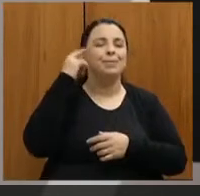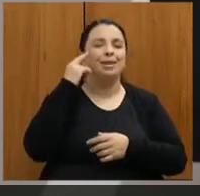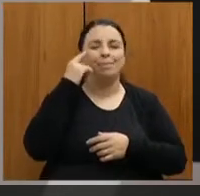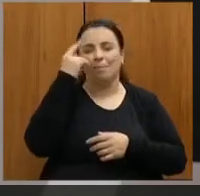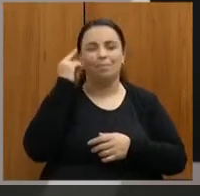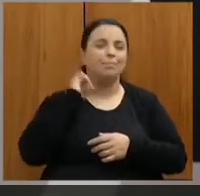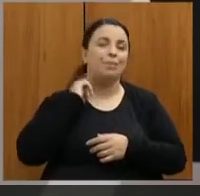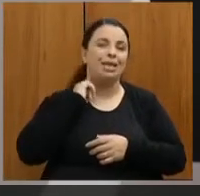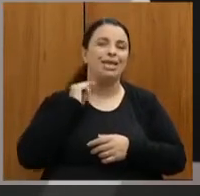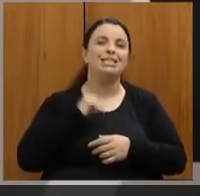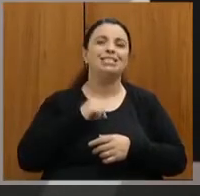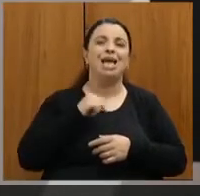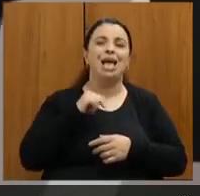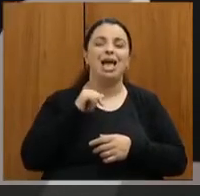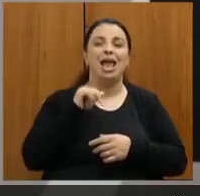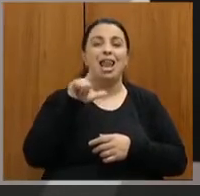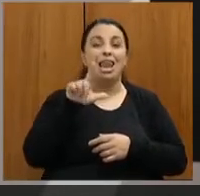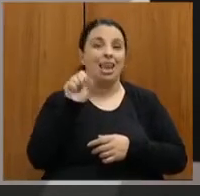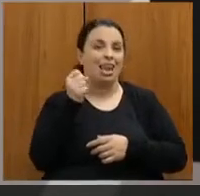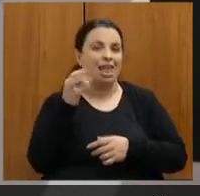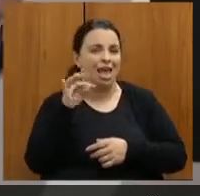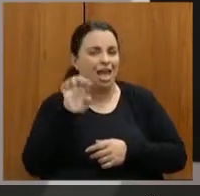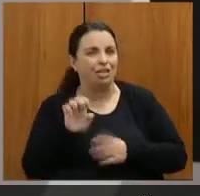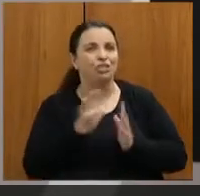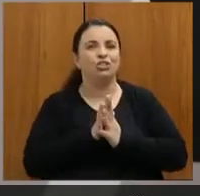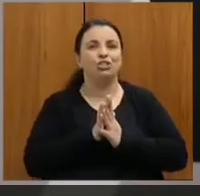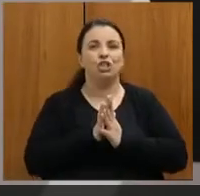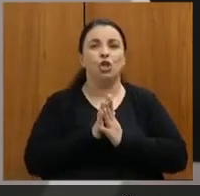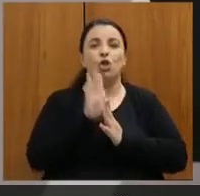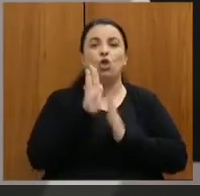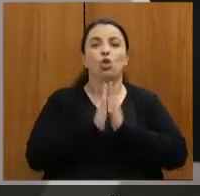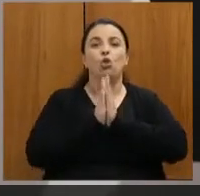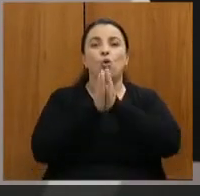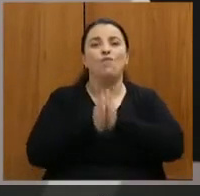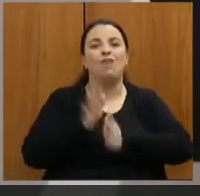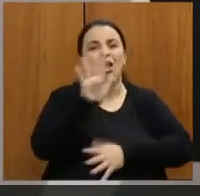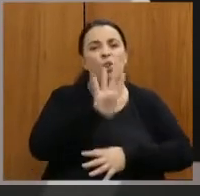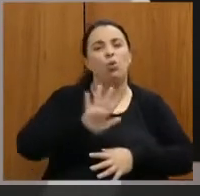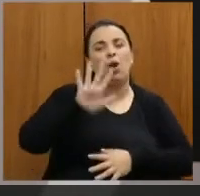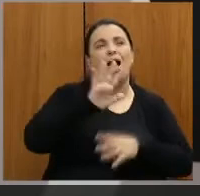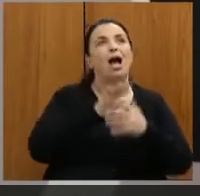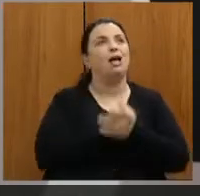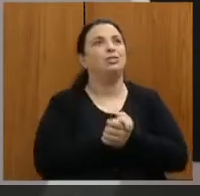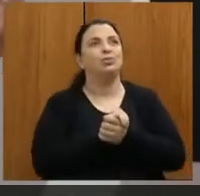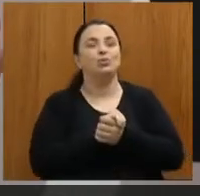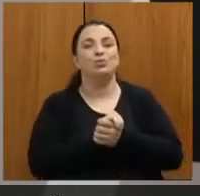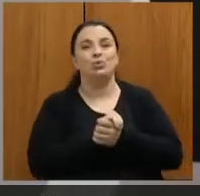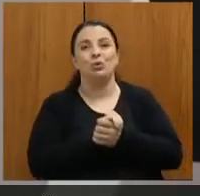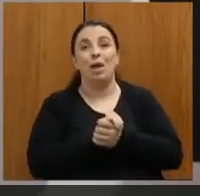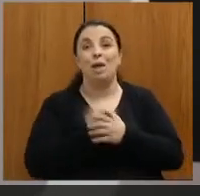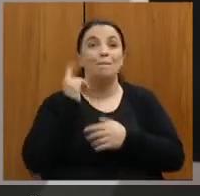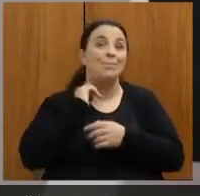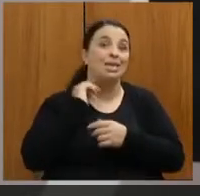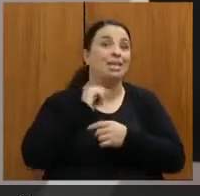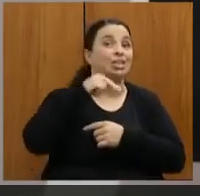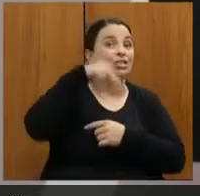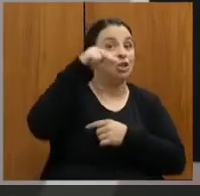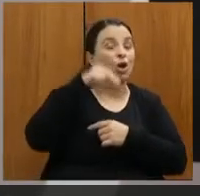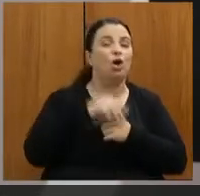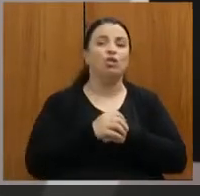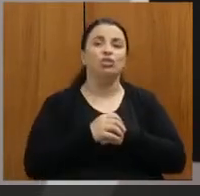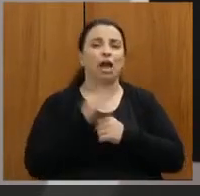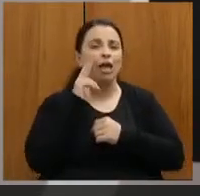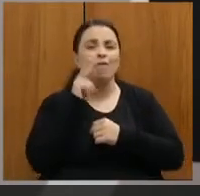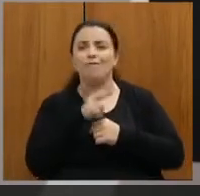Aço escuta no sul de Minas escuta na Zona da Mata tudo norte de Minas né a satisfação das